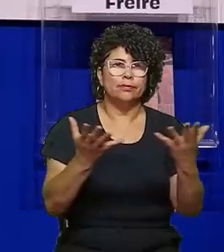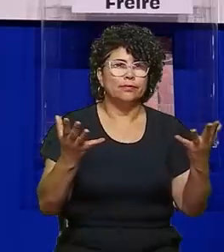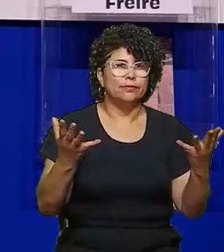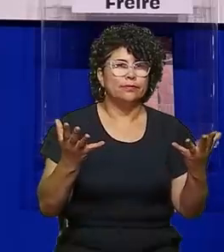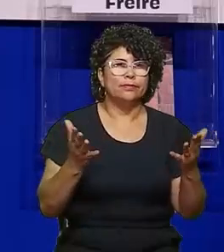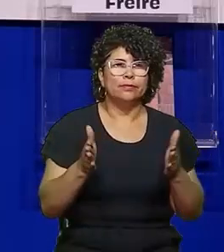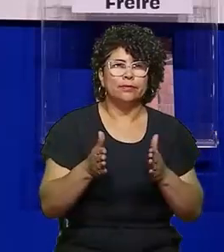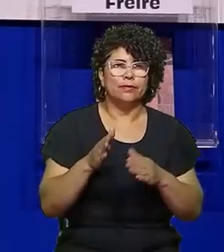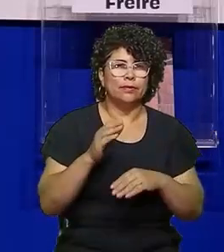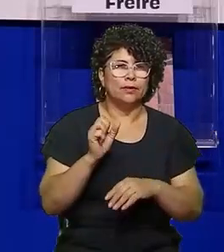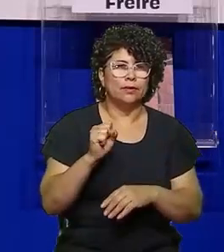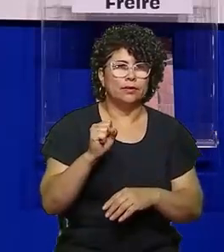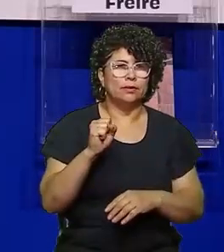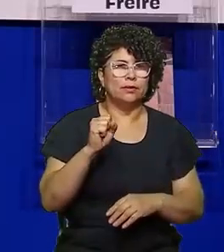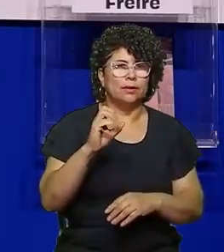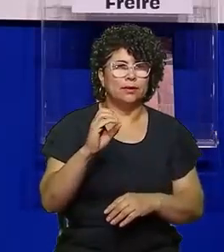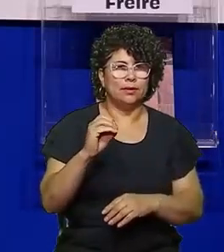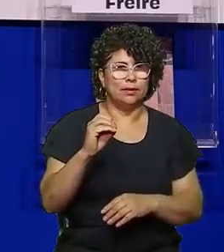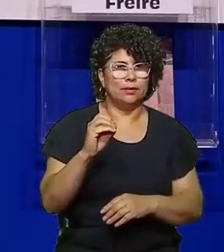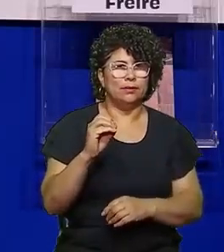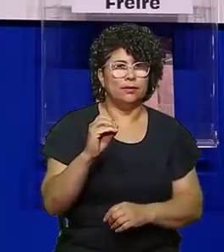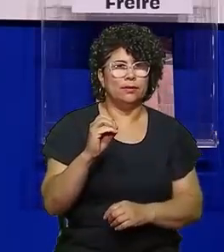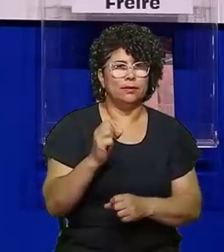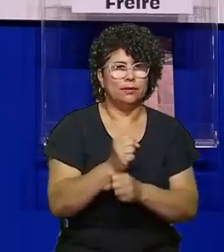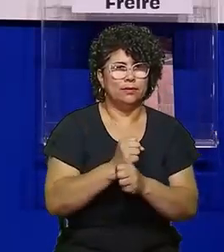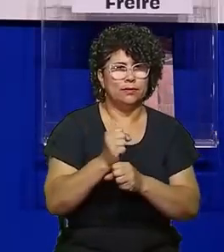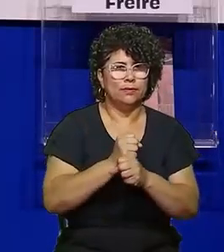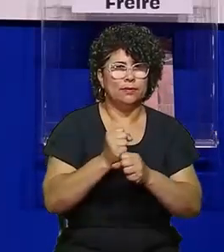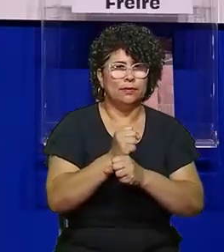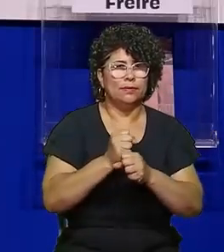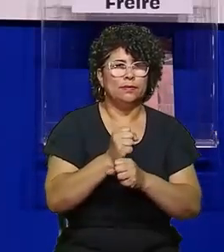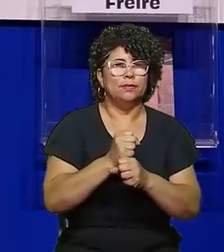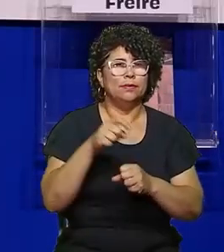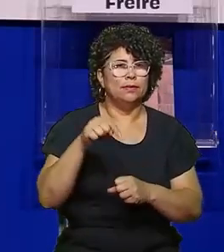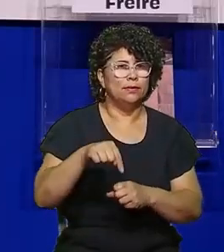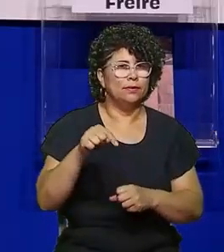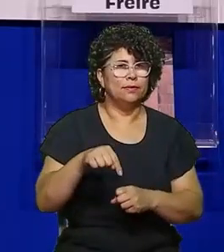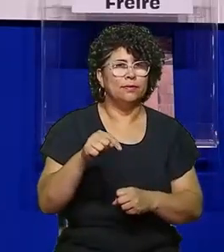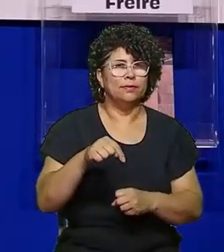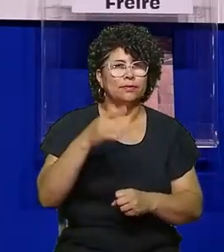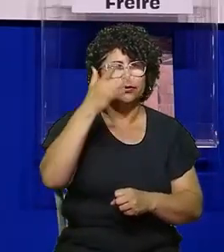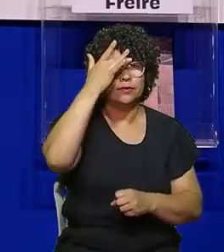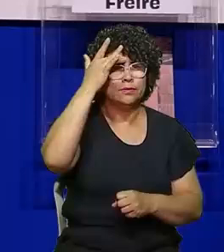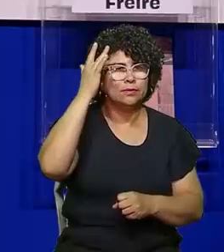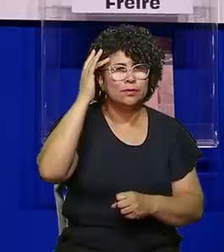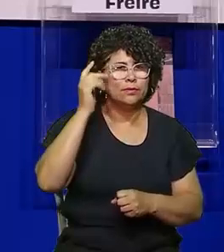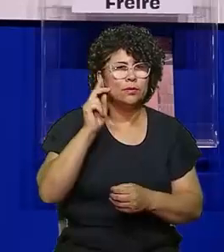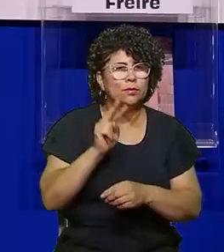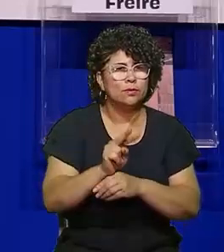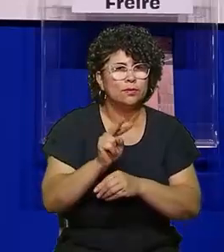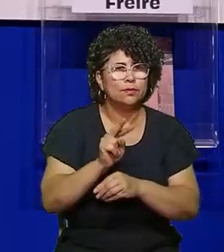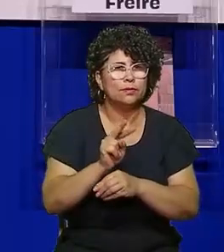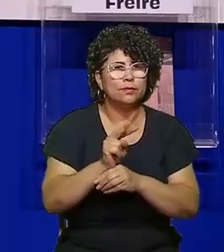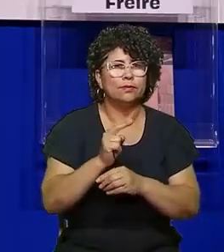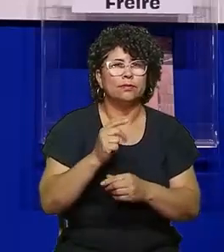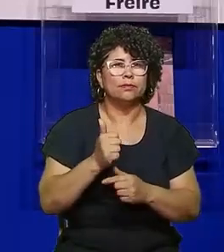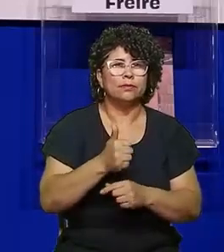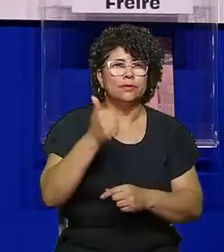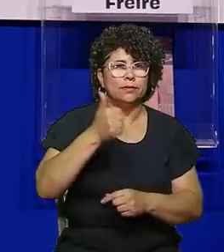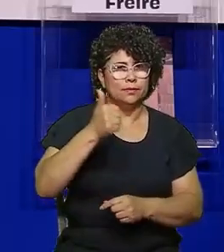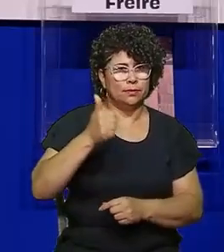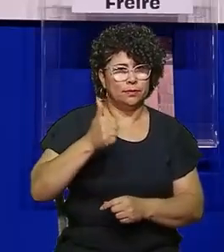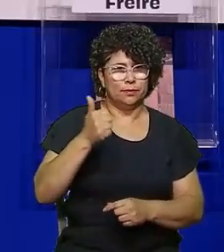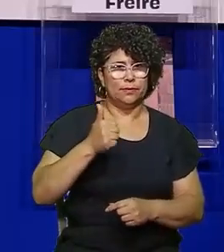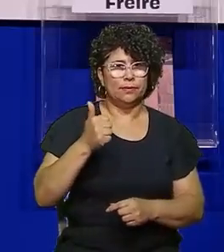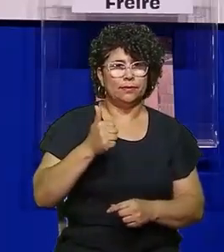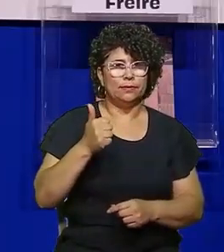perfeito estado. E aqui o encadernador teve o cuidado de pôr a primeira orelha do livro em que